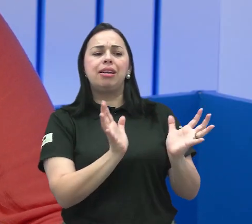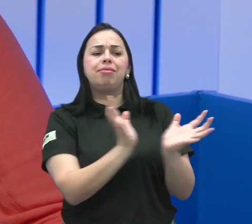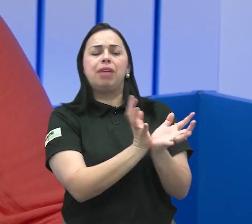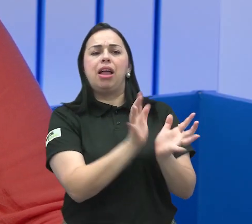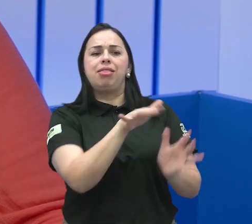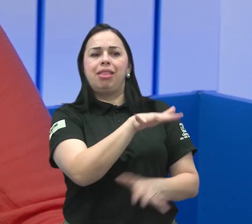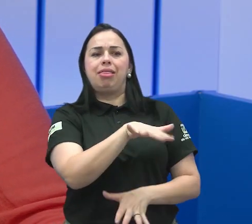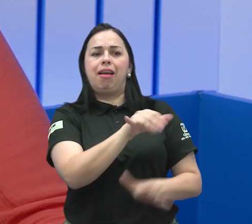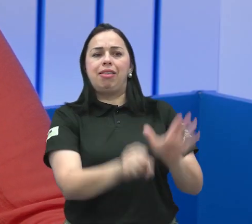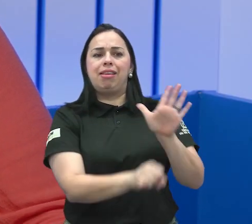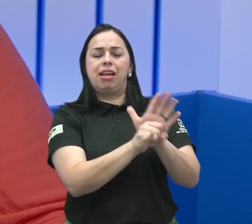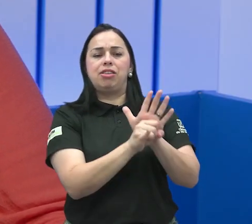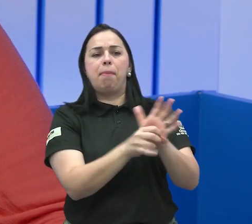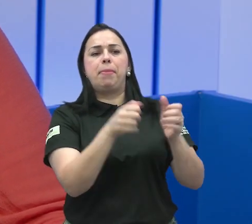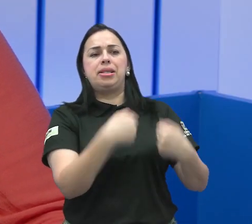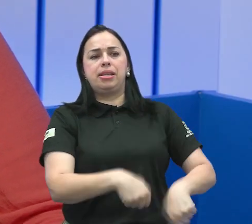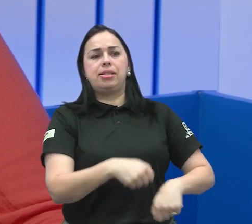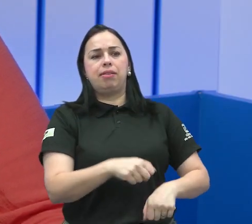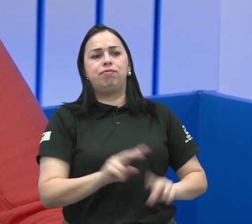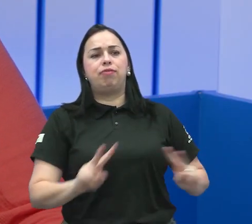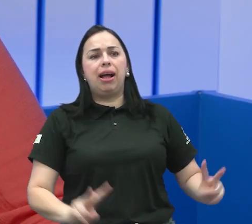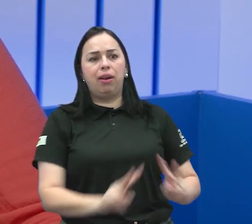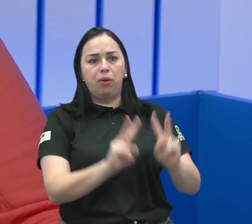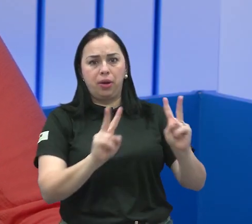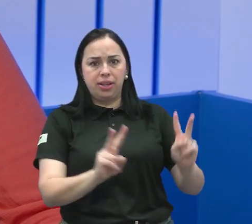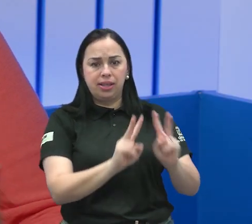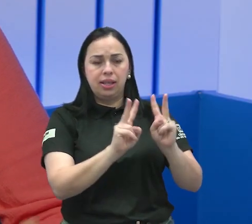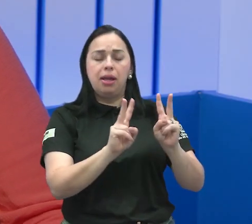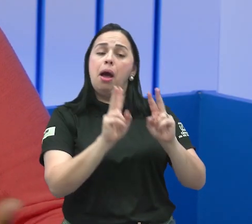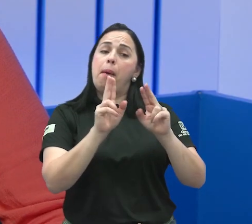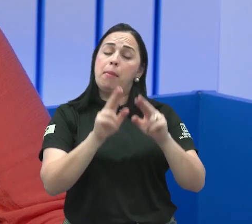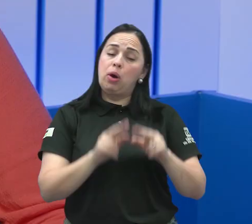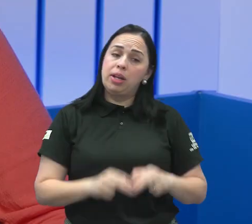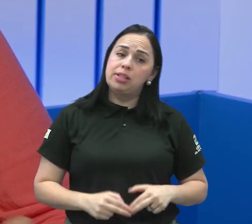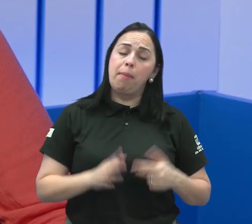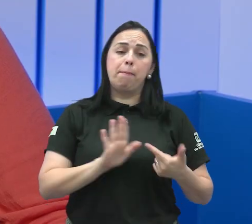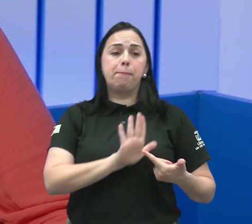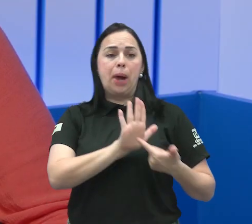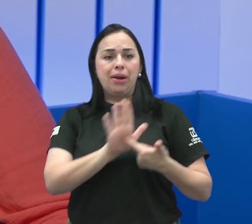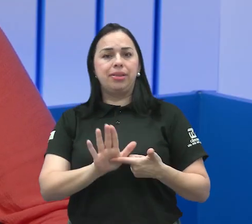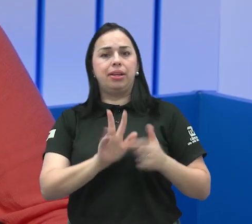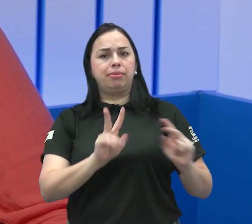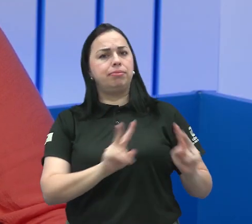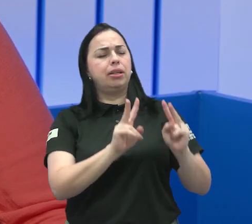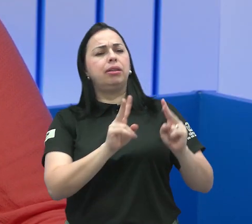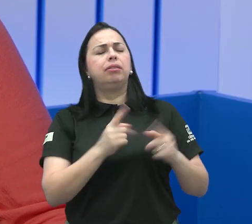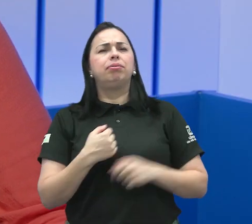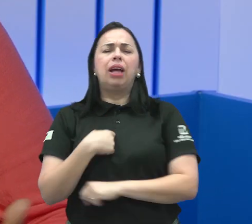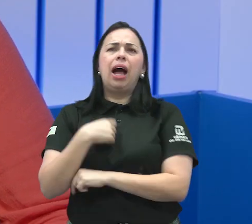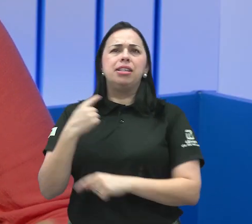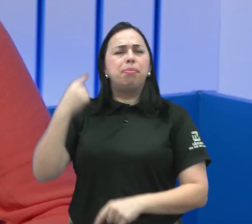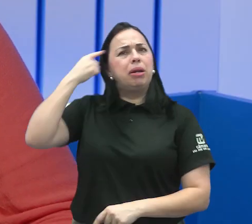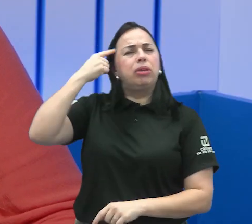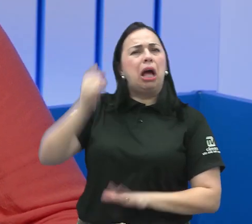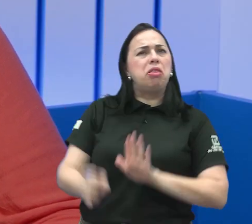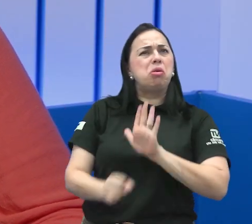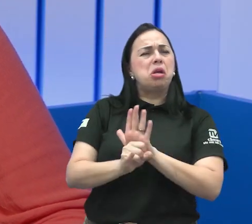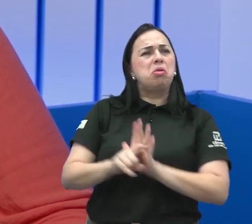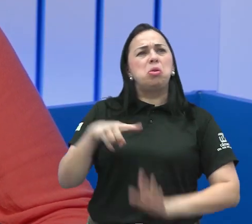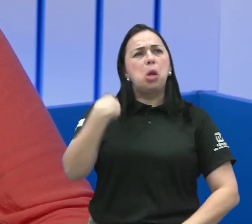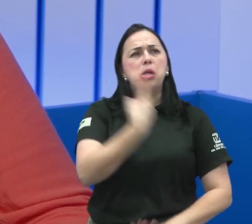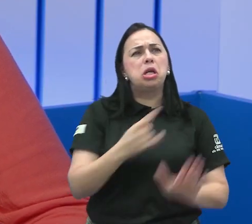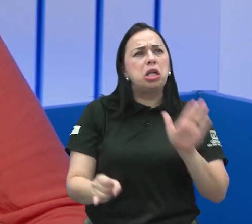da identidade para o centro do debate, e ao trazer a pauta da identidade, a gente passa a se perguntar quem somos